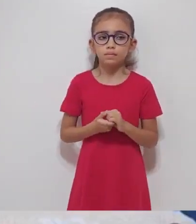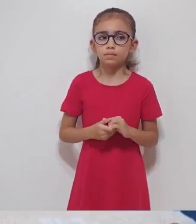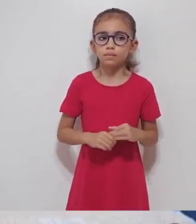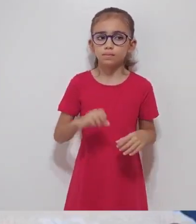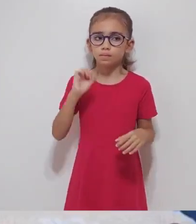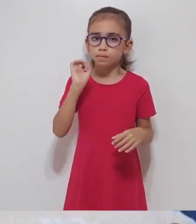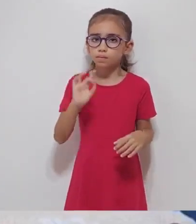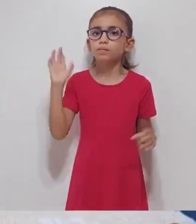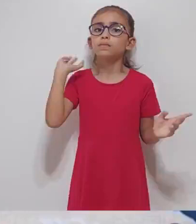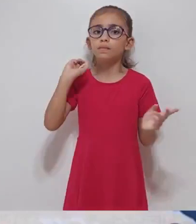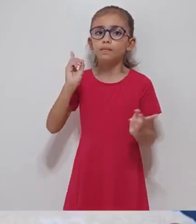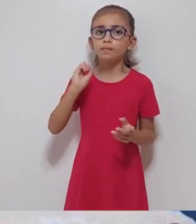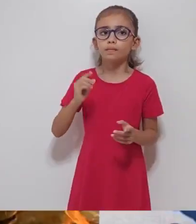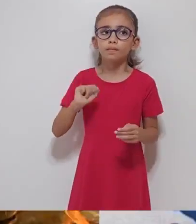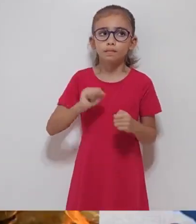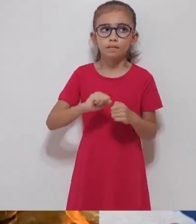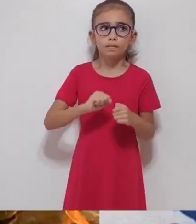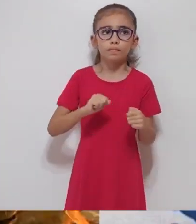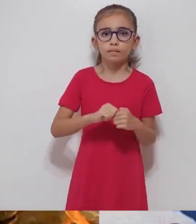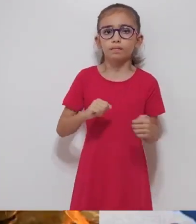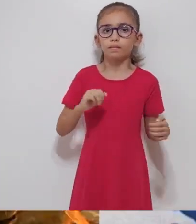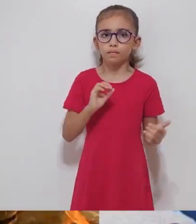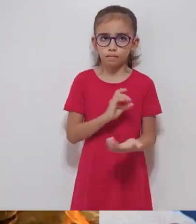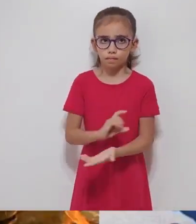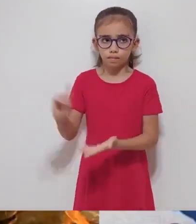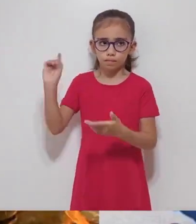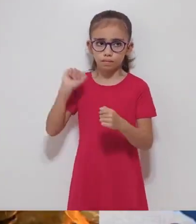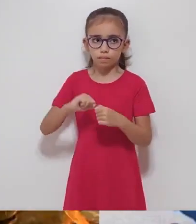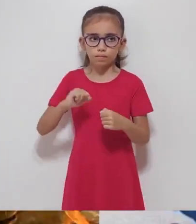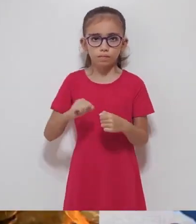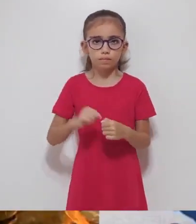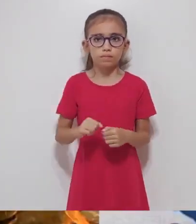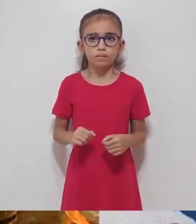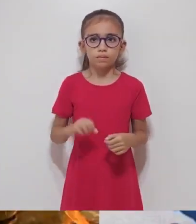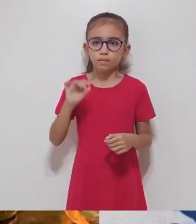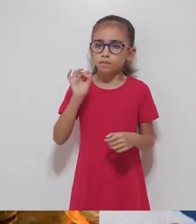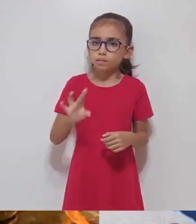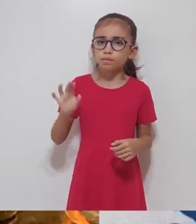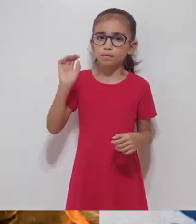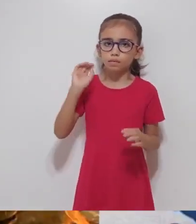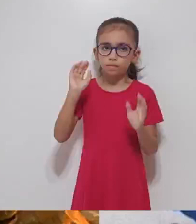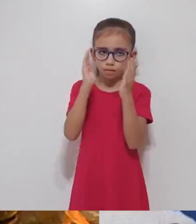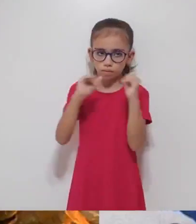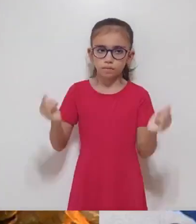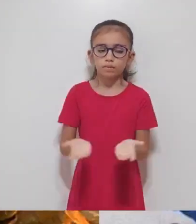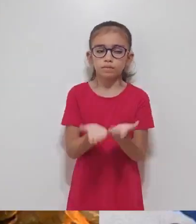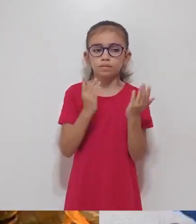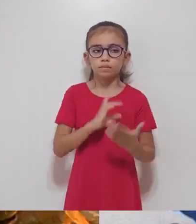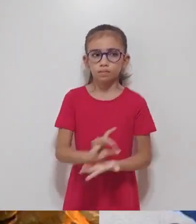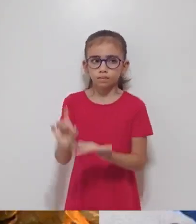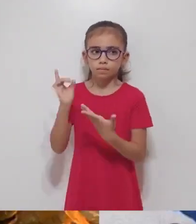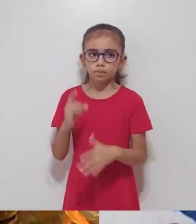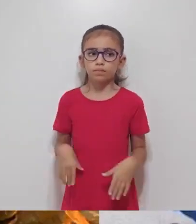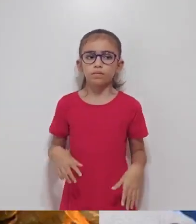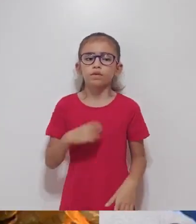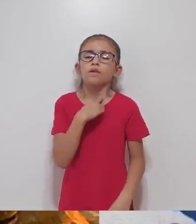adoração somente a Ele. Foi isso que o profeta Elias fez. Ele só adorava a Deus. E no momento que